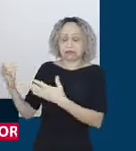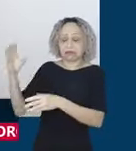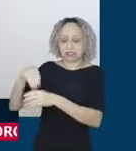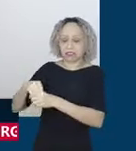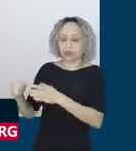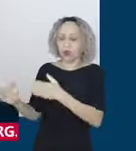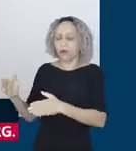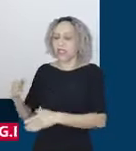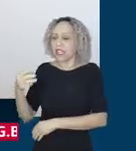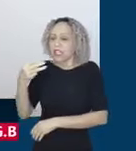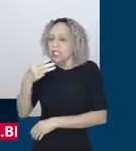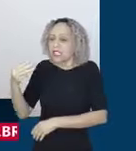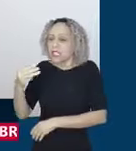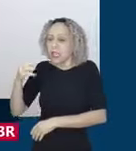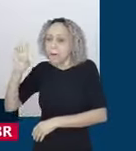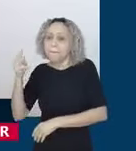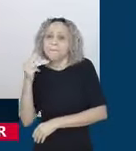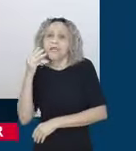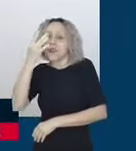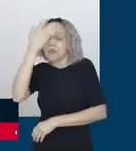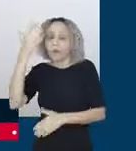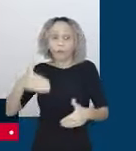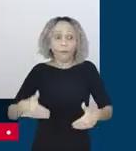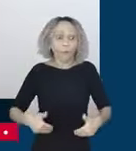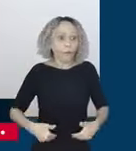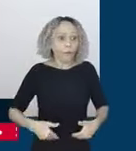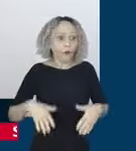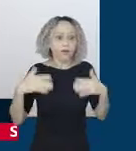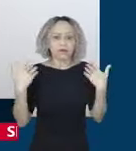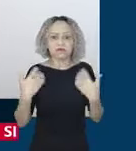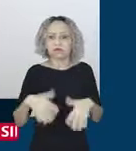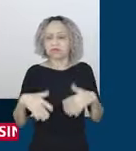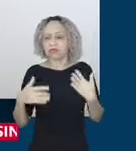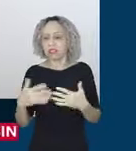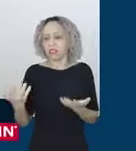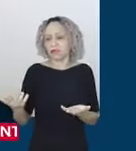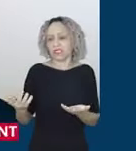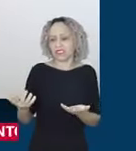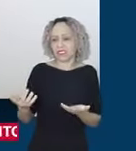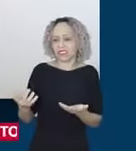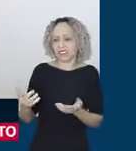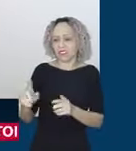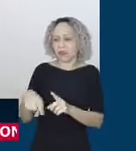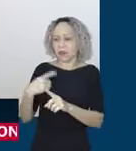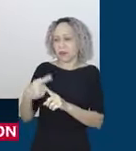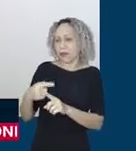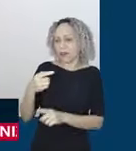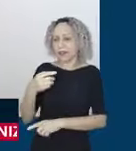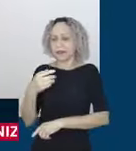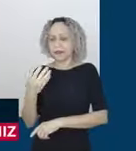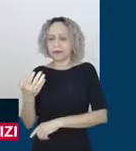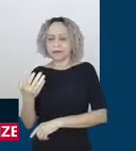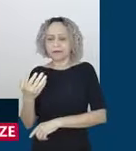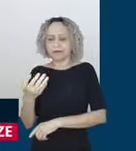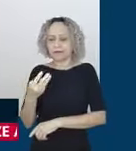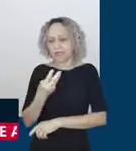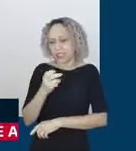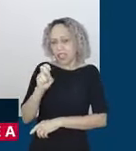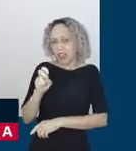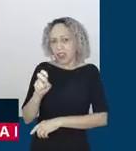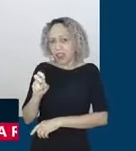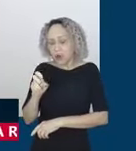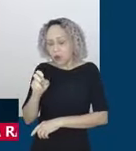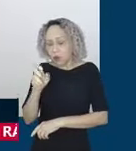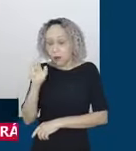126 milhões que estão na linha da insegurança alimentar. Por isso